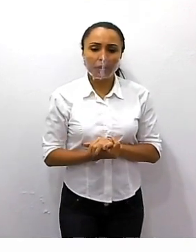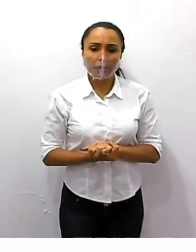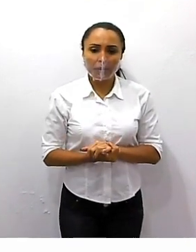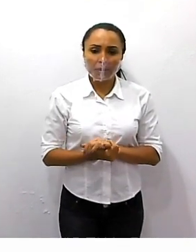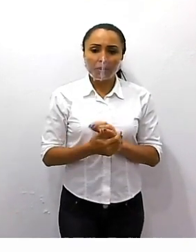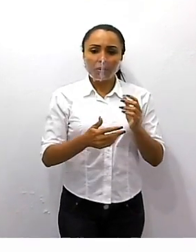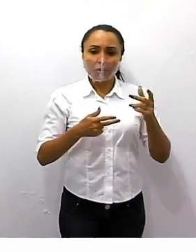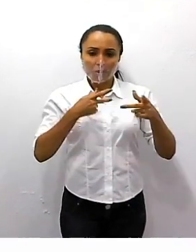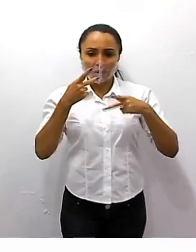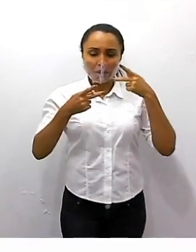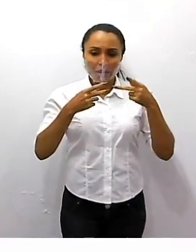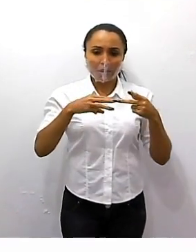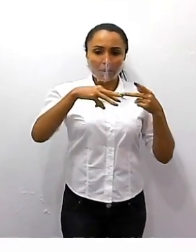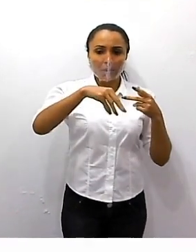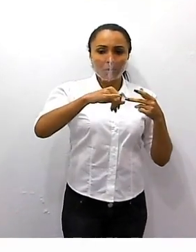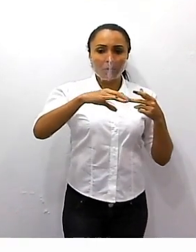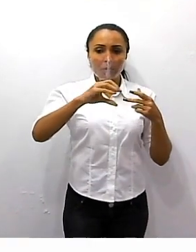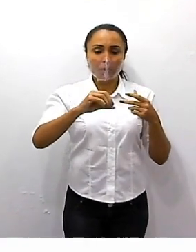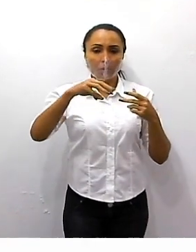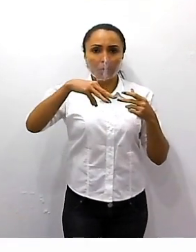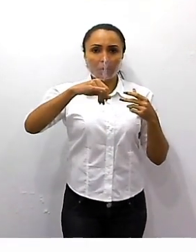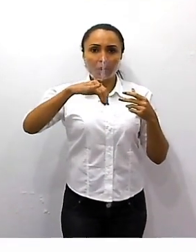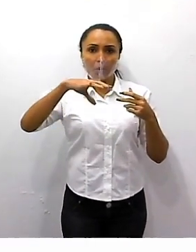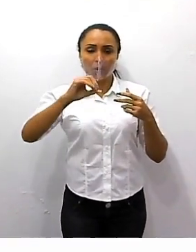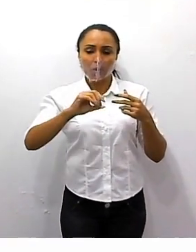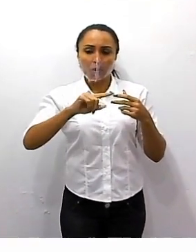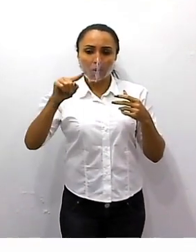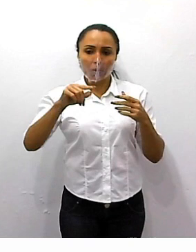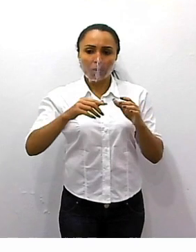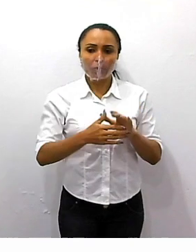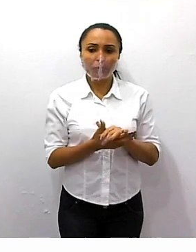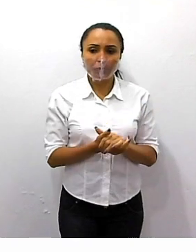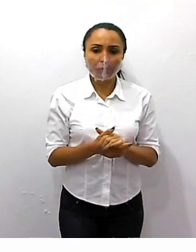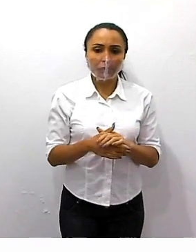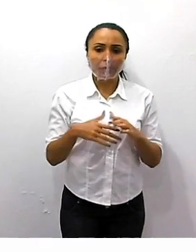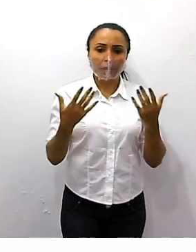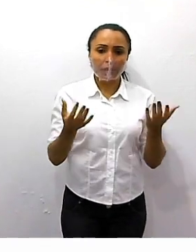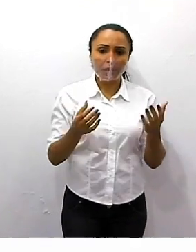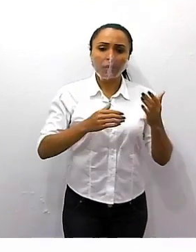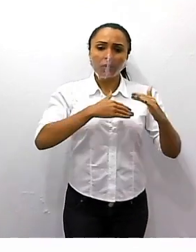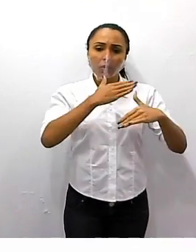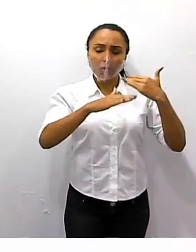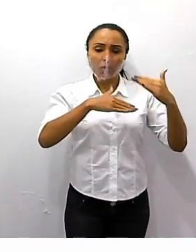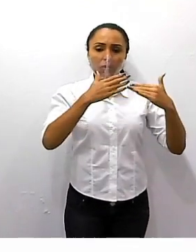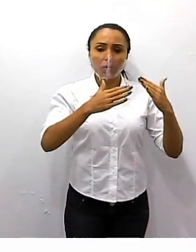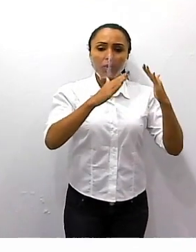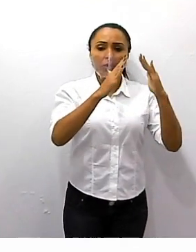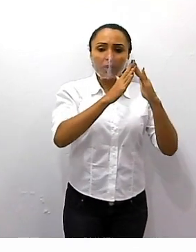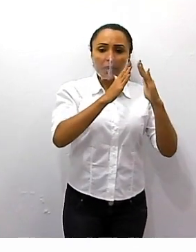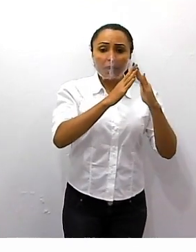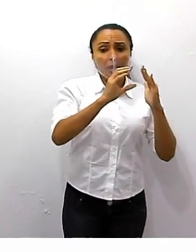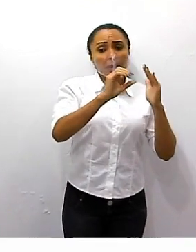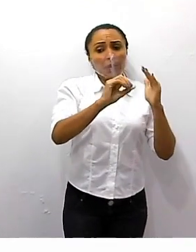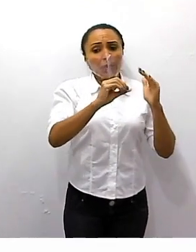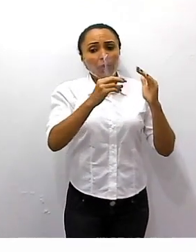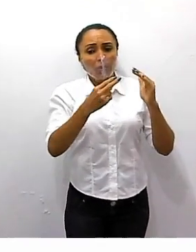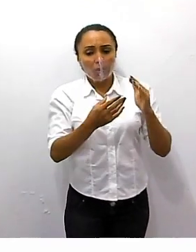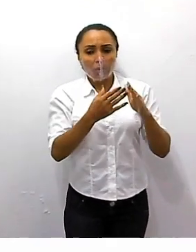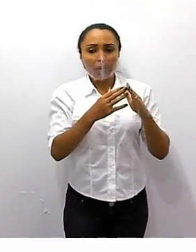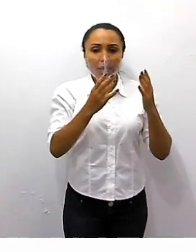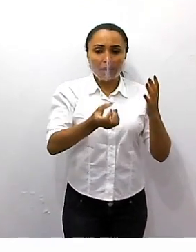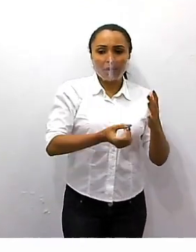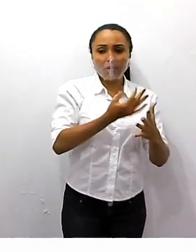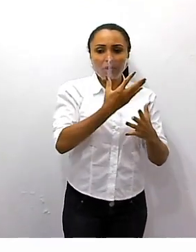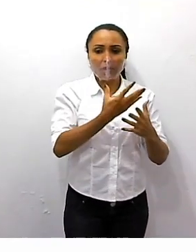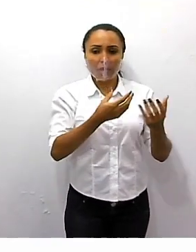os falantes que dizem mil, mió, pió, teia, teiado, de certa forma constroem um telhado, ou seja, criam